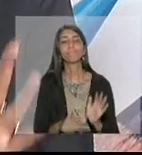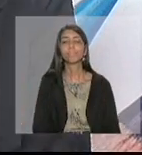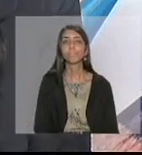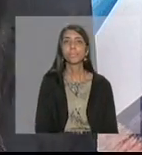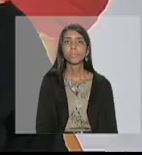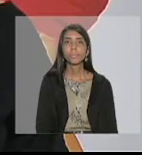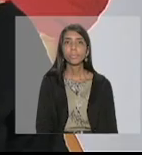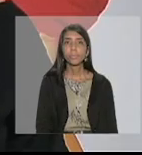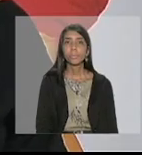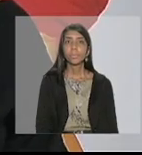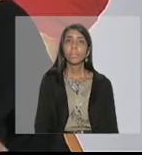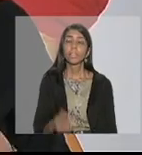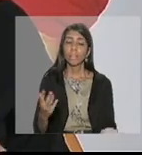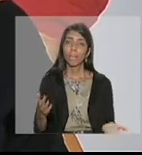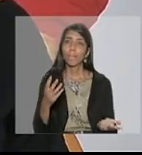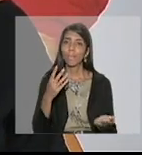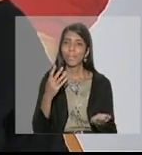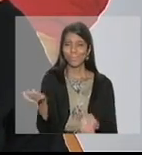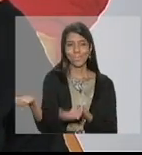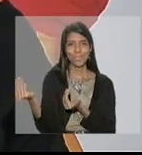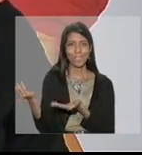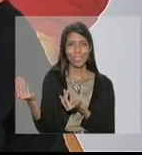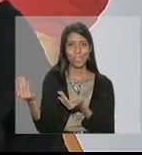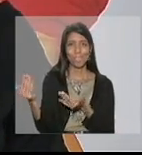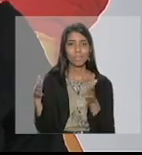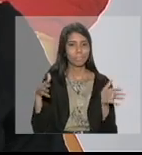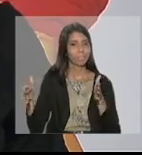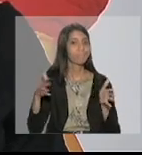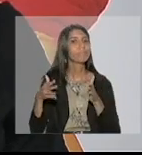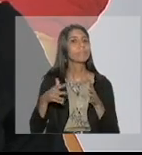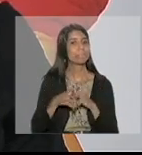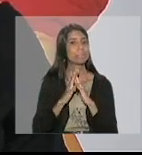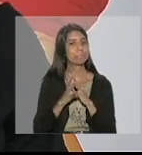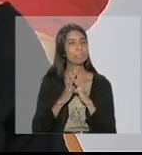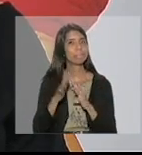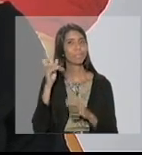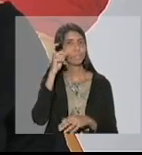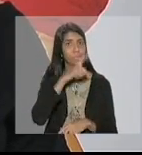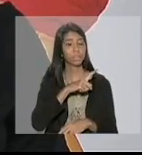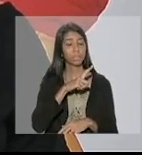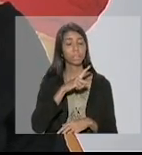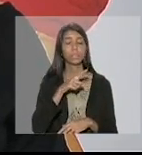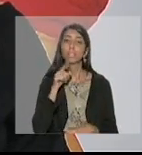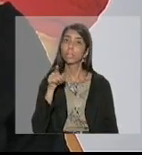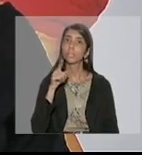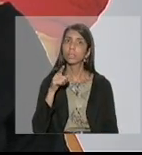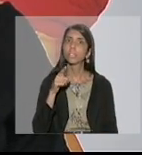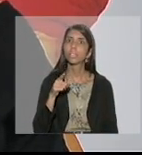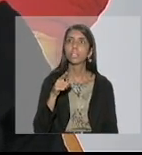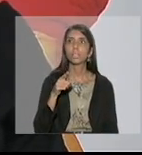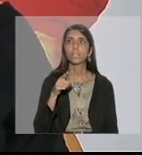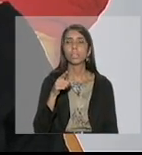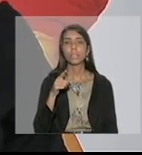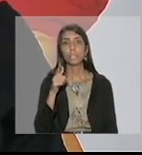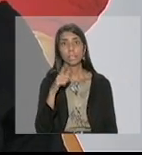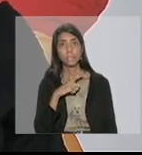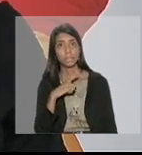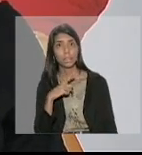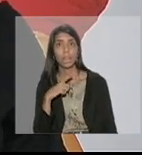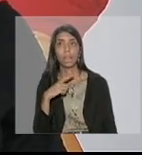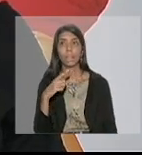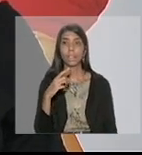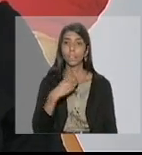mostrado. Como ela estava falando de adolescência, né? É uma fase complicada, em que você segue ou não segue